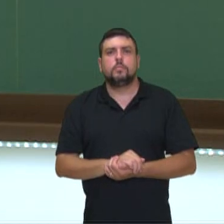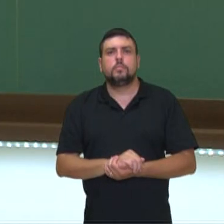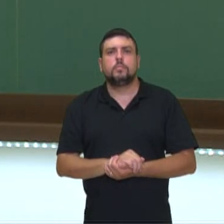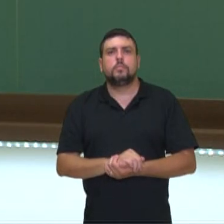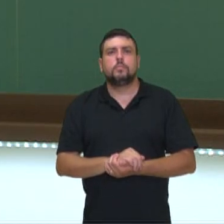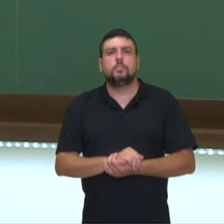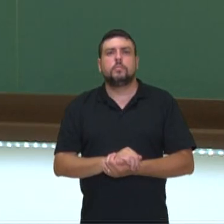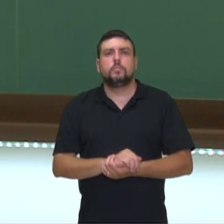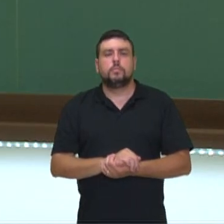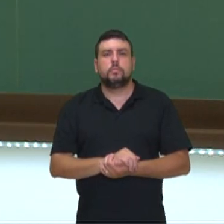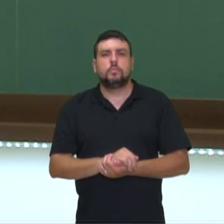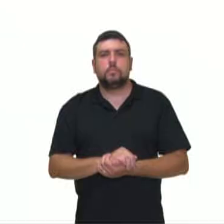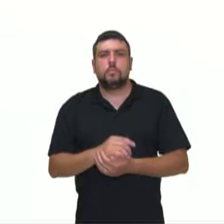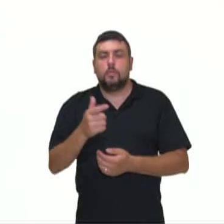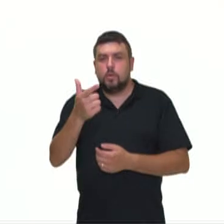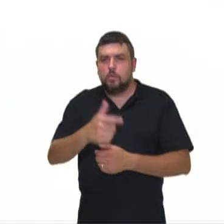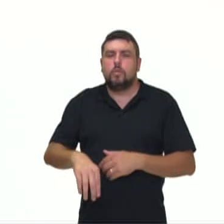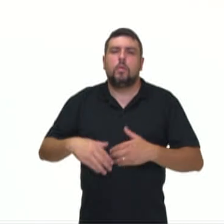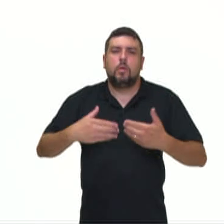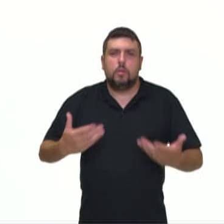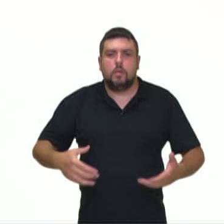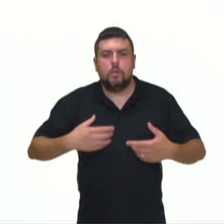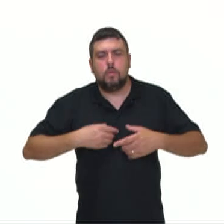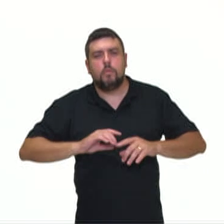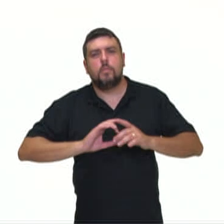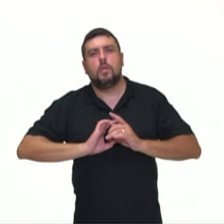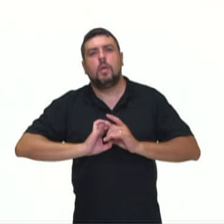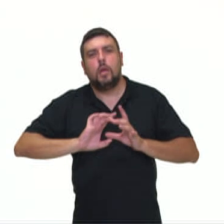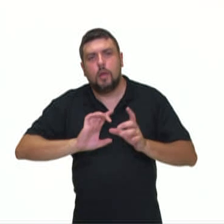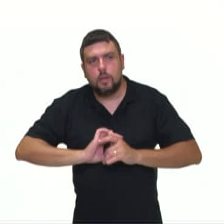Mais um pouquinho, então os jogadores se soltam,